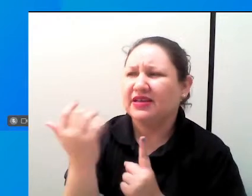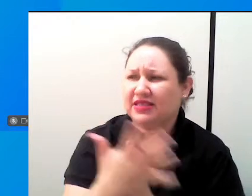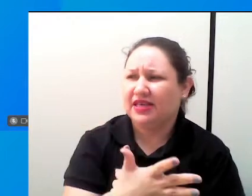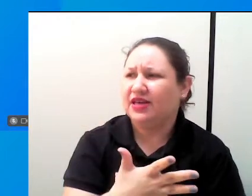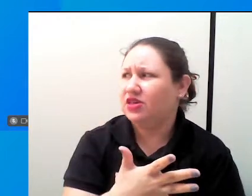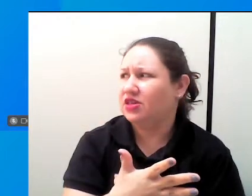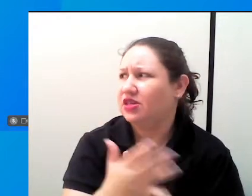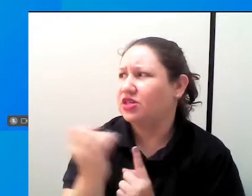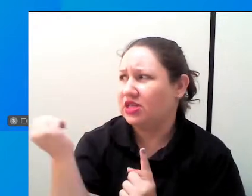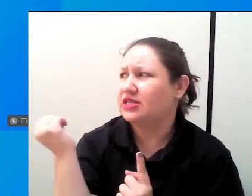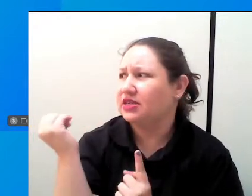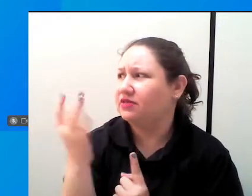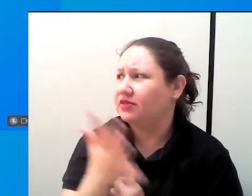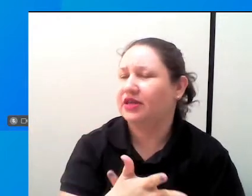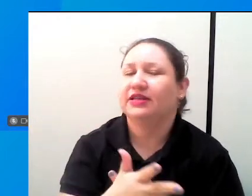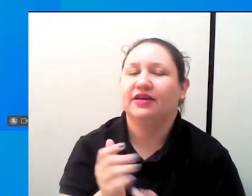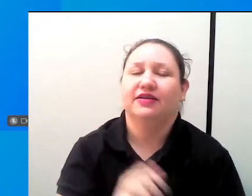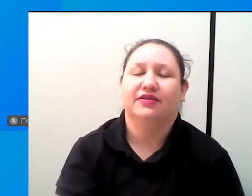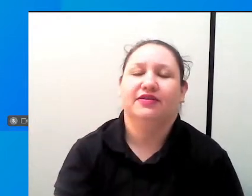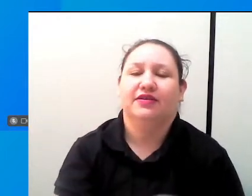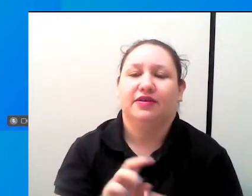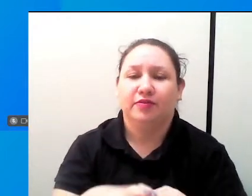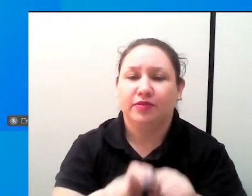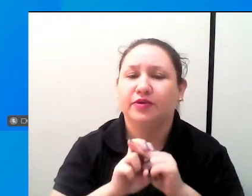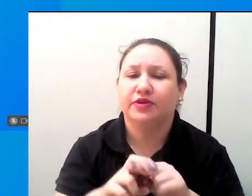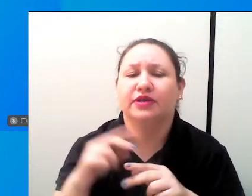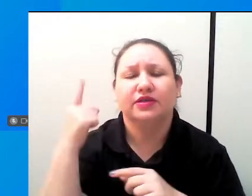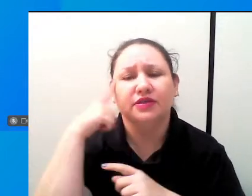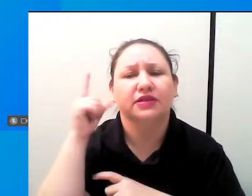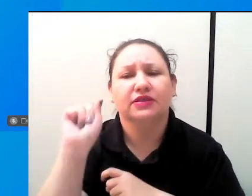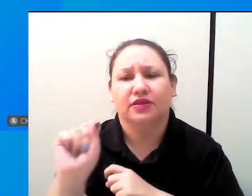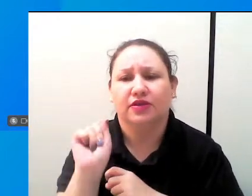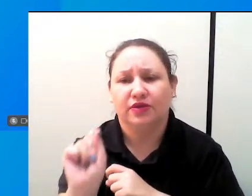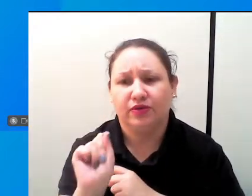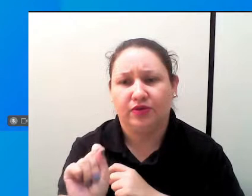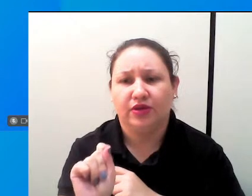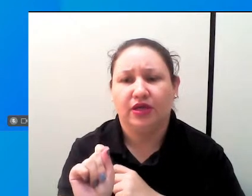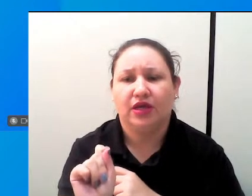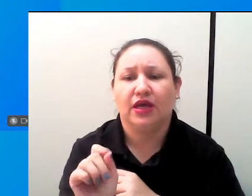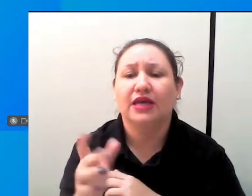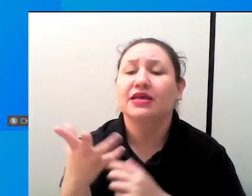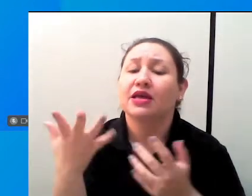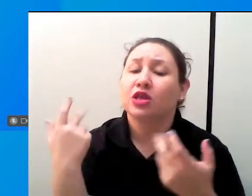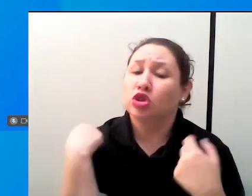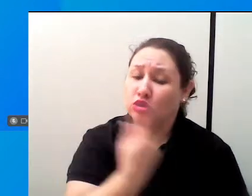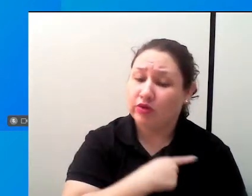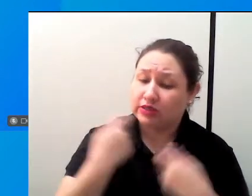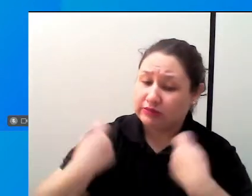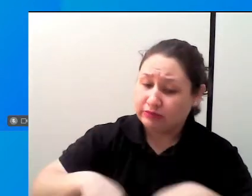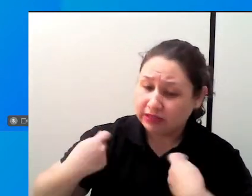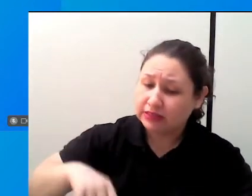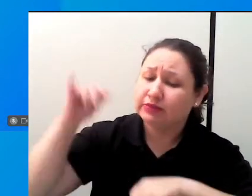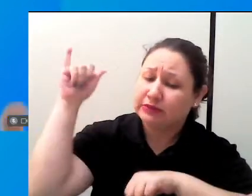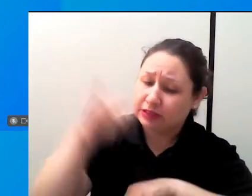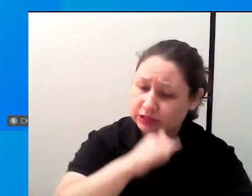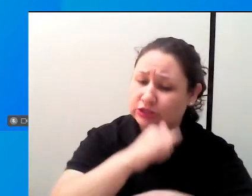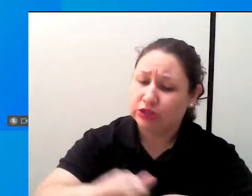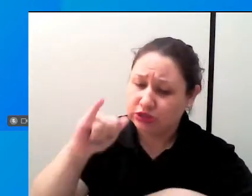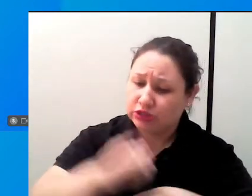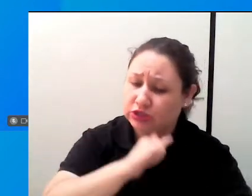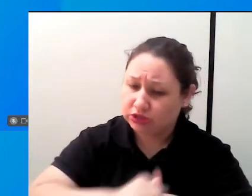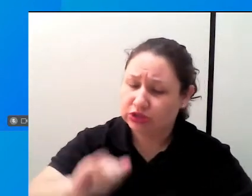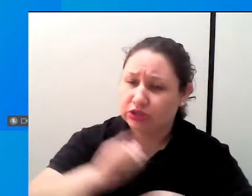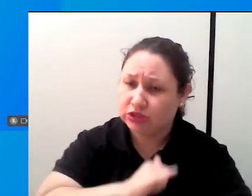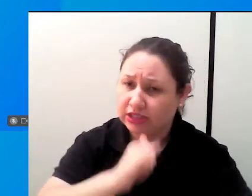cabe destacar que as atividades de extensão, elas são intervenções que envolvem diretamente as